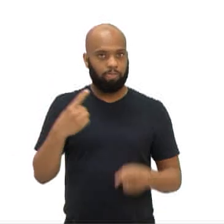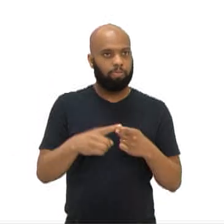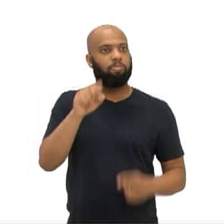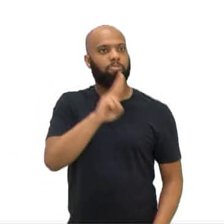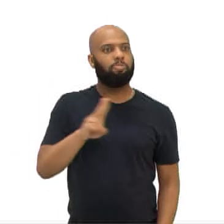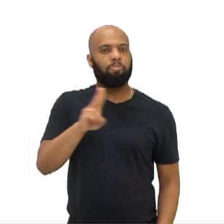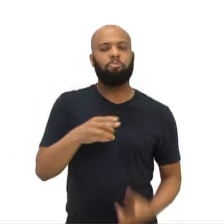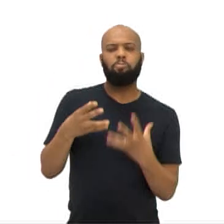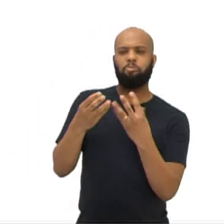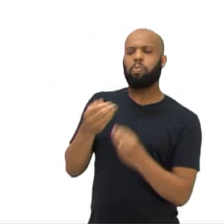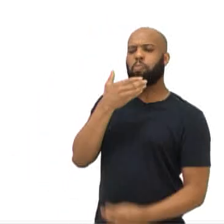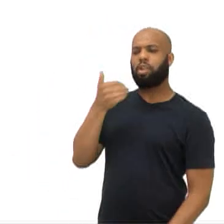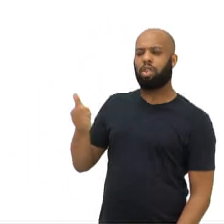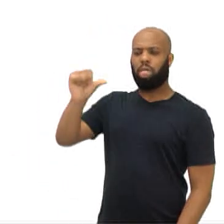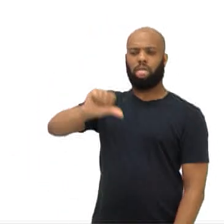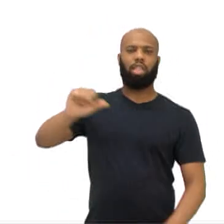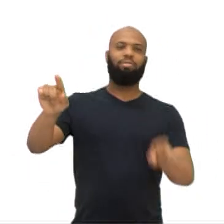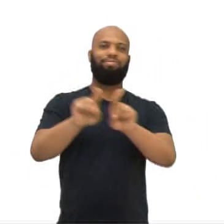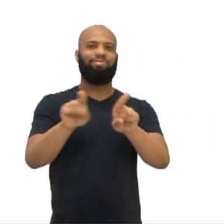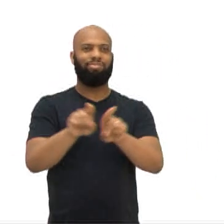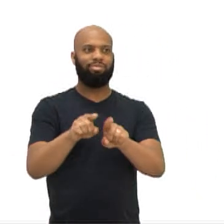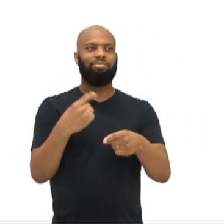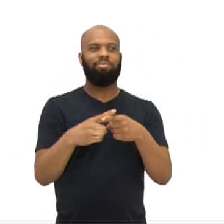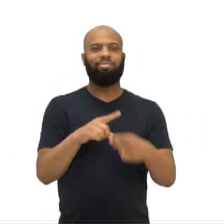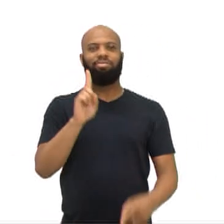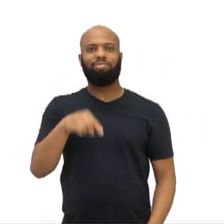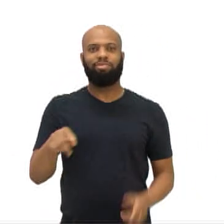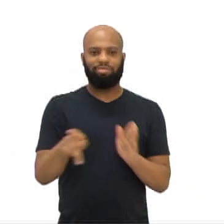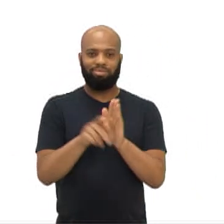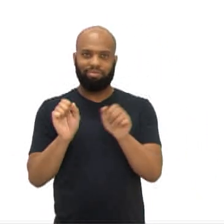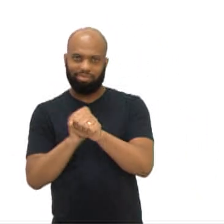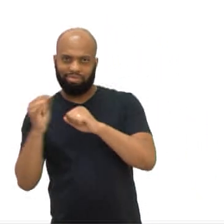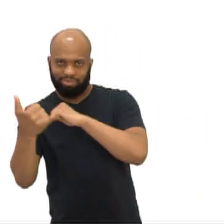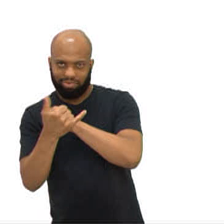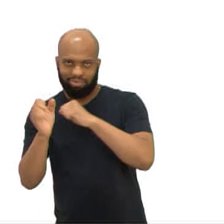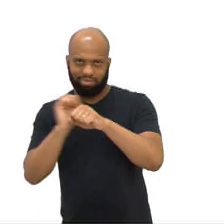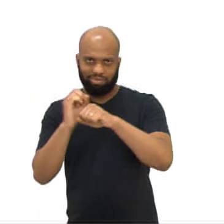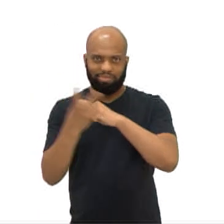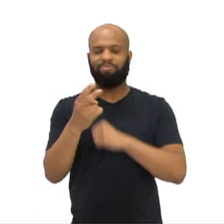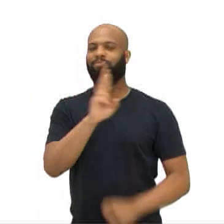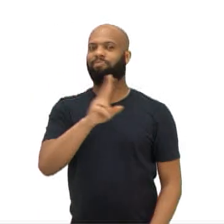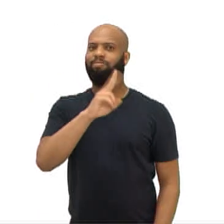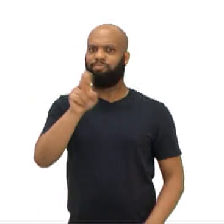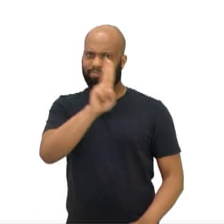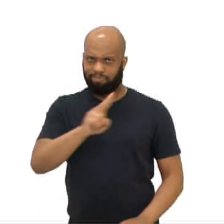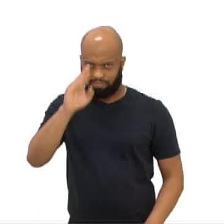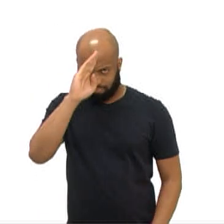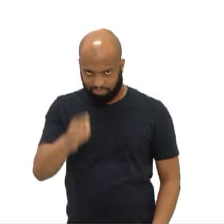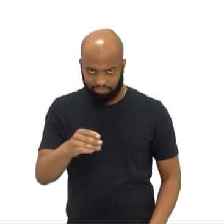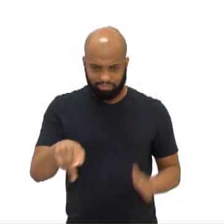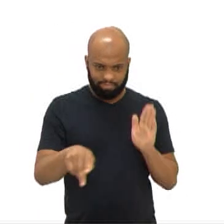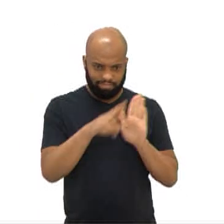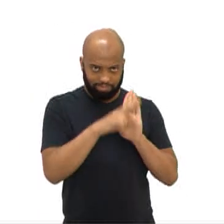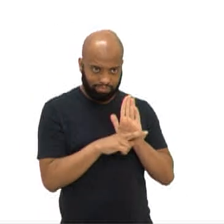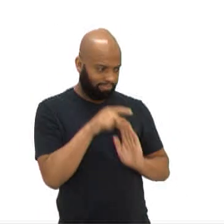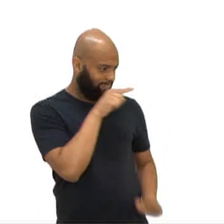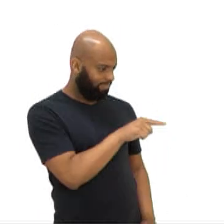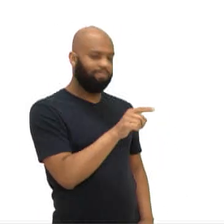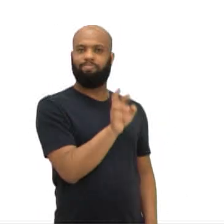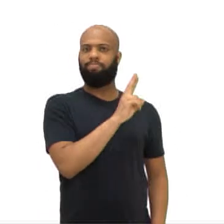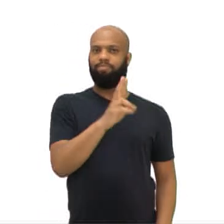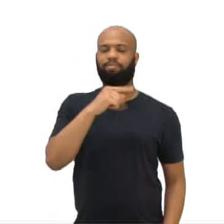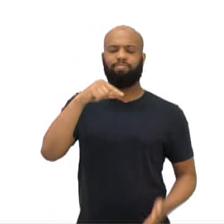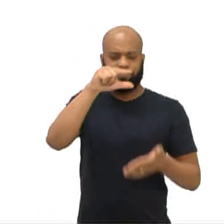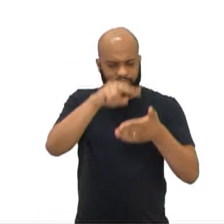mucho mejor, mucho peor. E não é pelo fato de ser um adjetivo, um advérbio, vamos aplicar diretamente a regrinha. Por isso que é importante fazer a